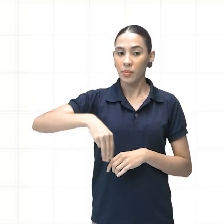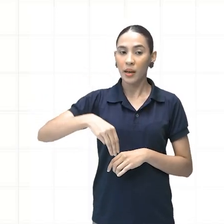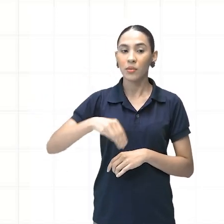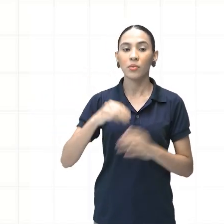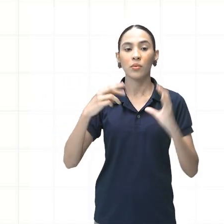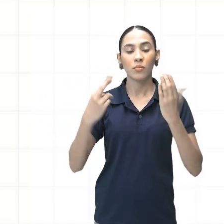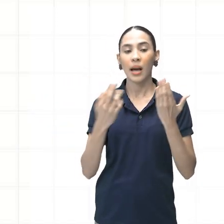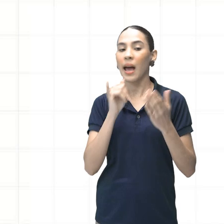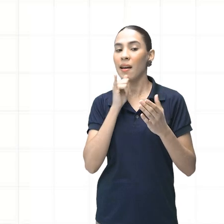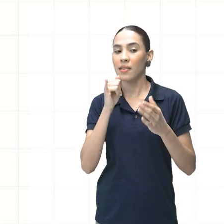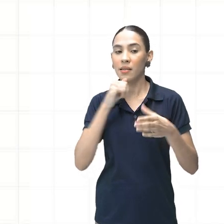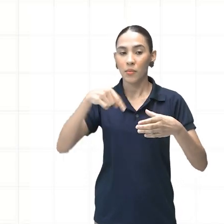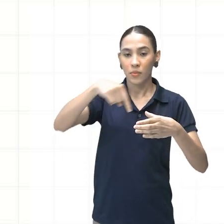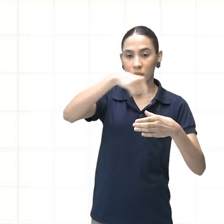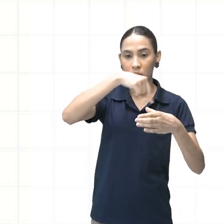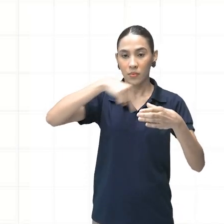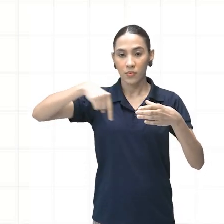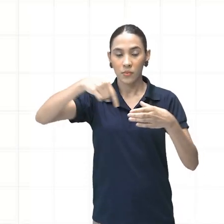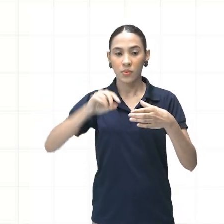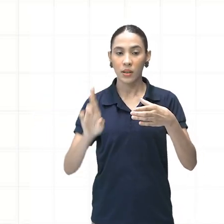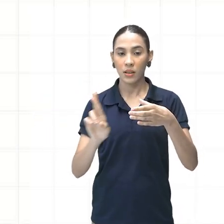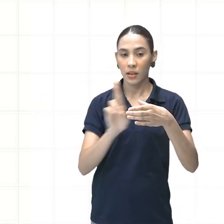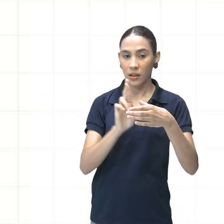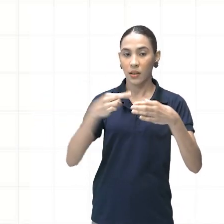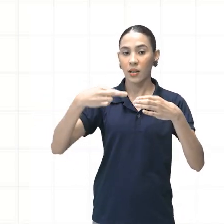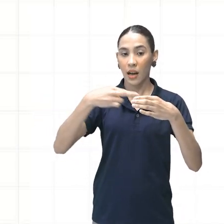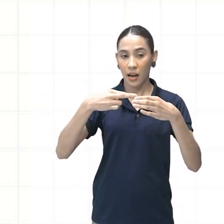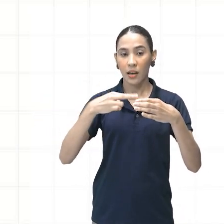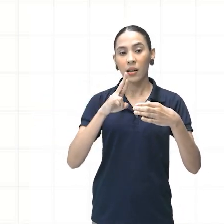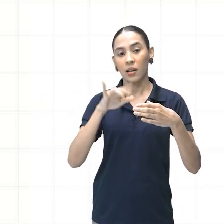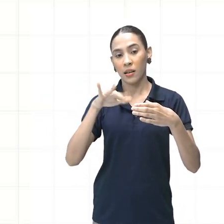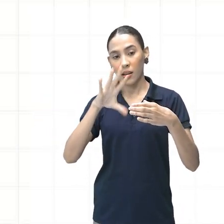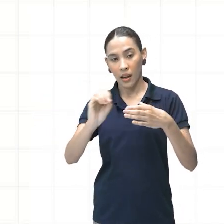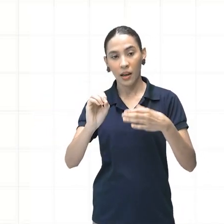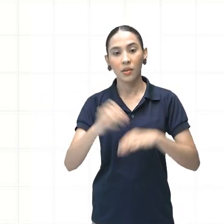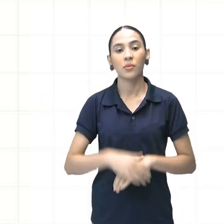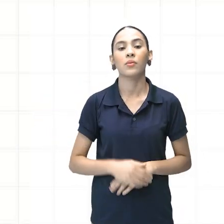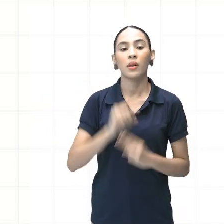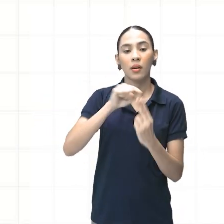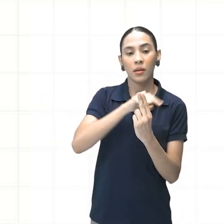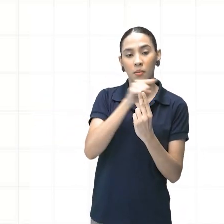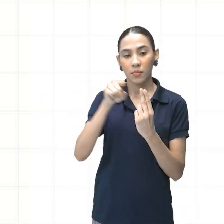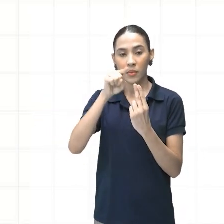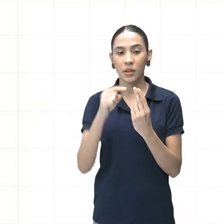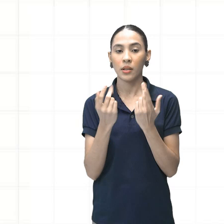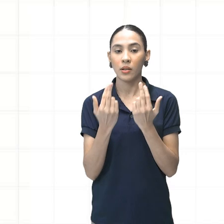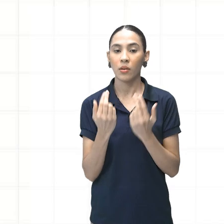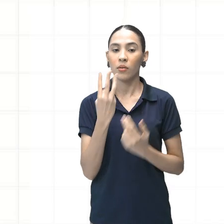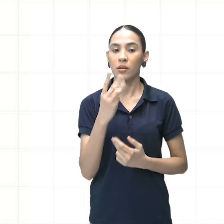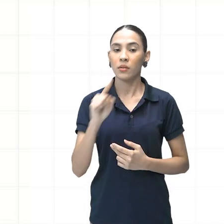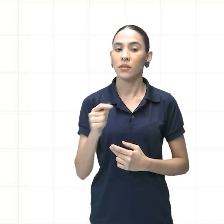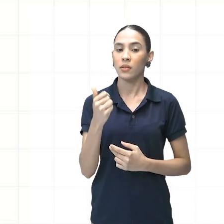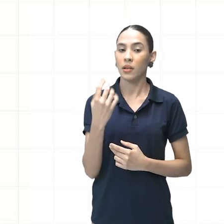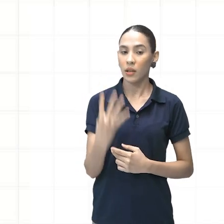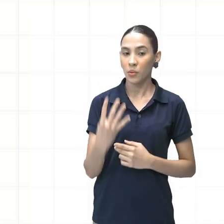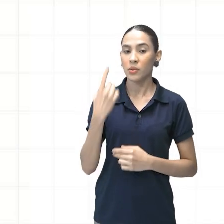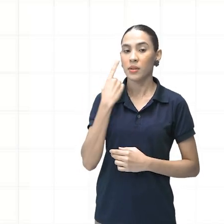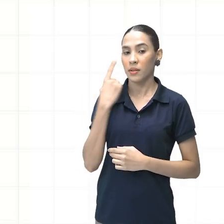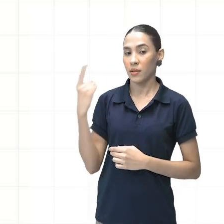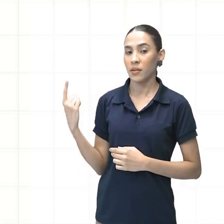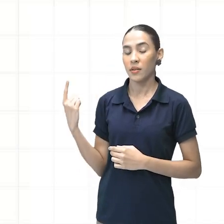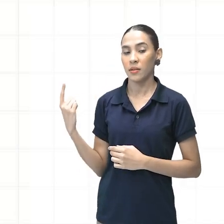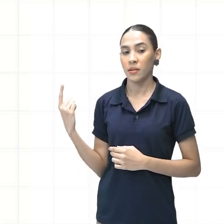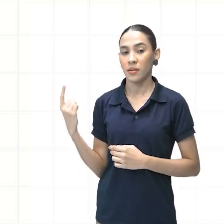raio, conforme a figura ao lado. Considere π igual a